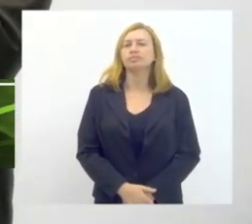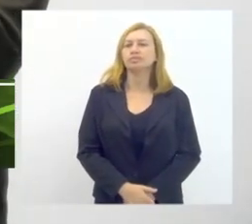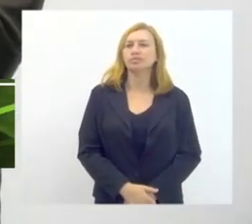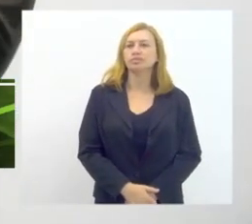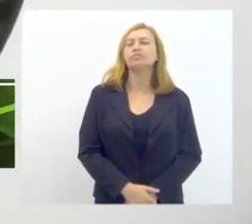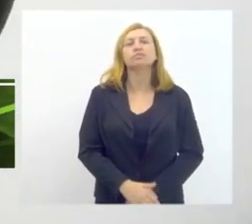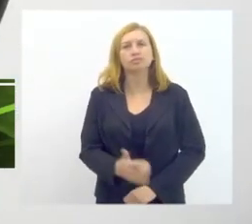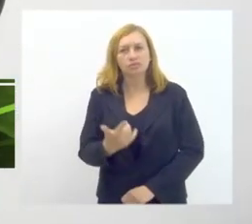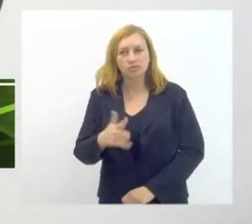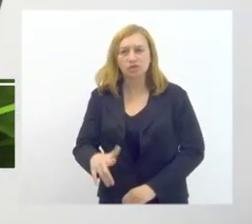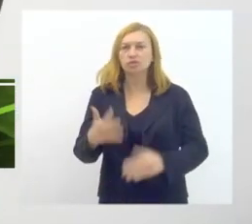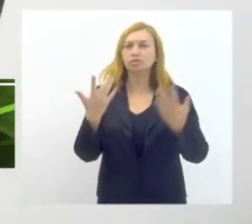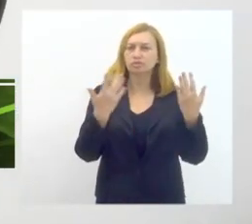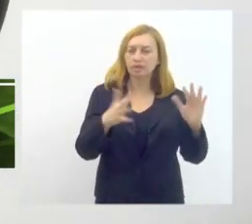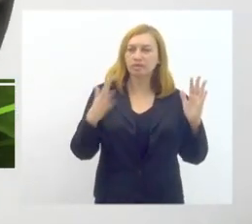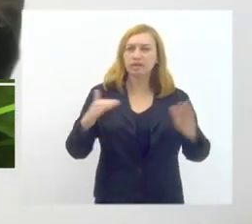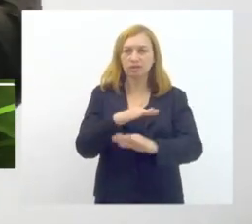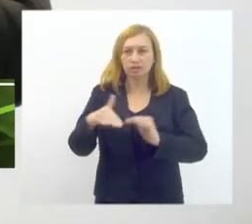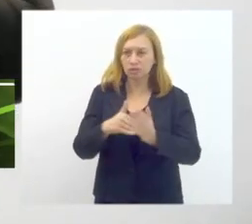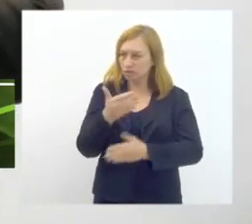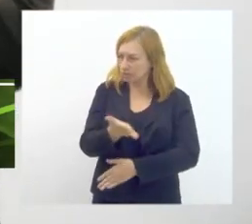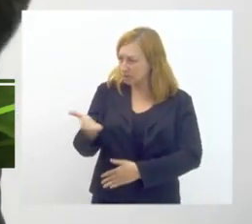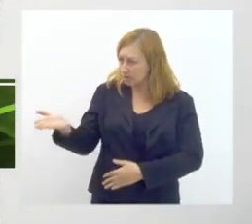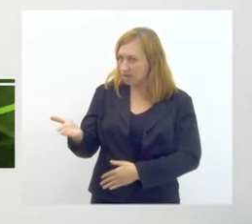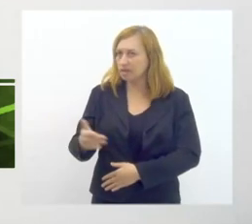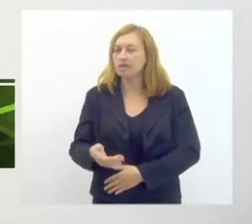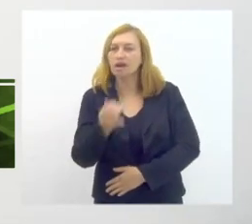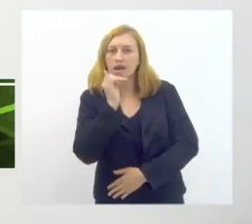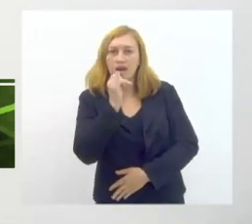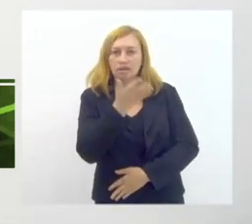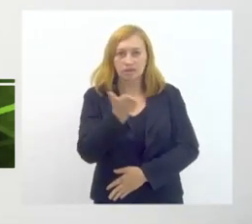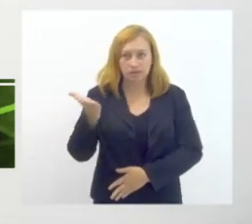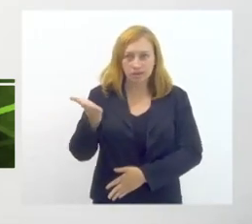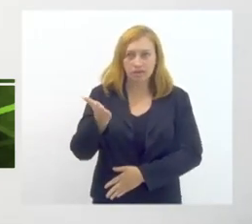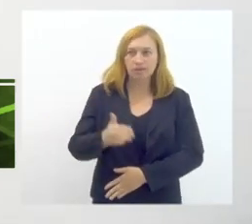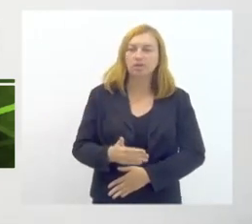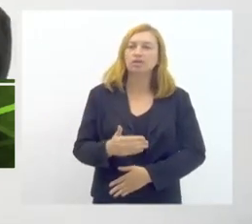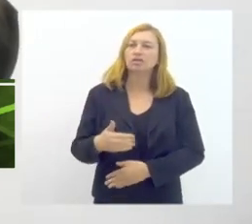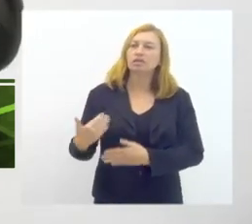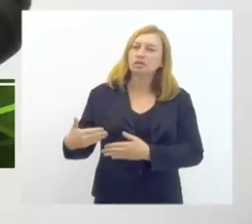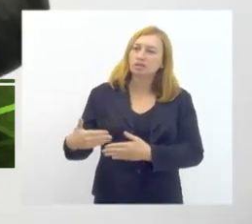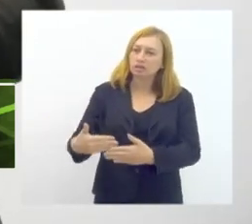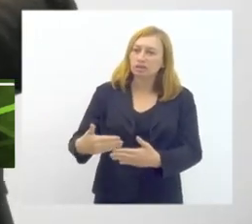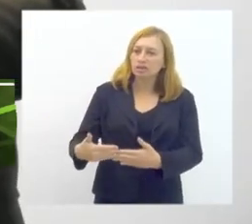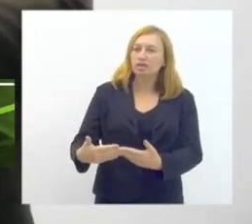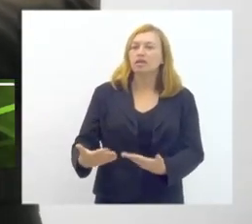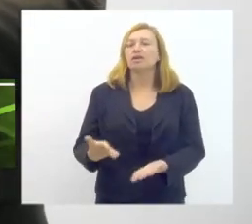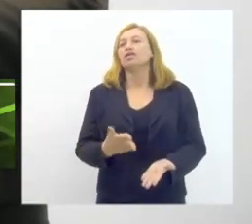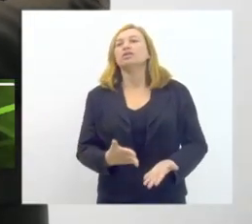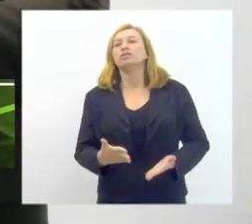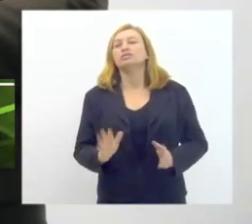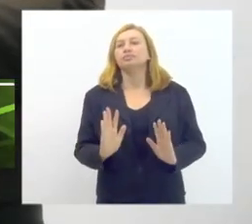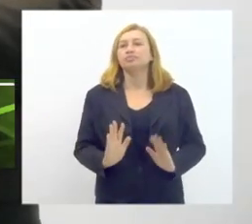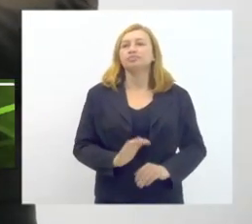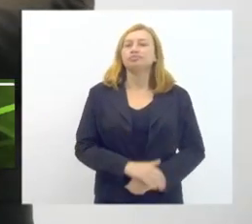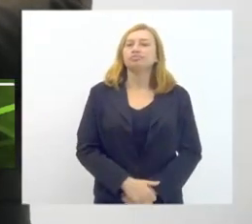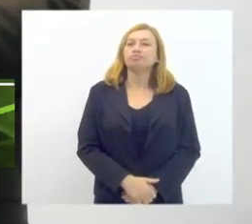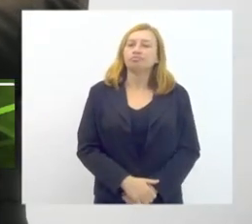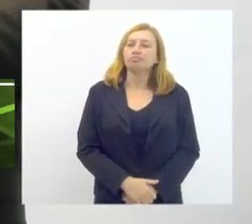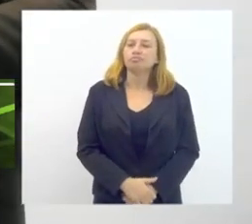mais uma vez, saudar todas as autoridades que nós vamos relatando aqui no decorrer do evento